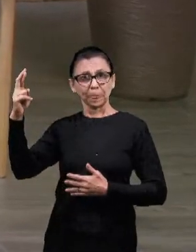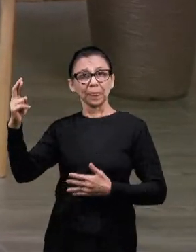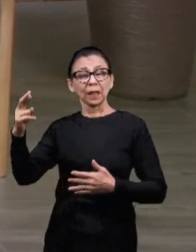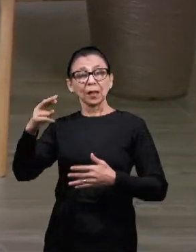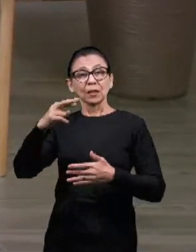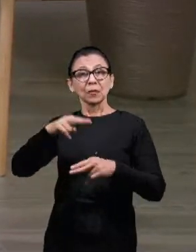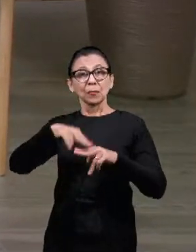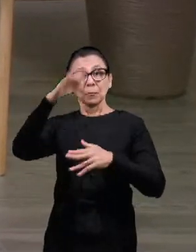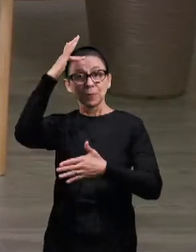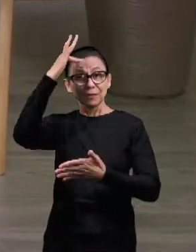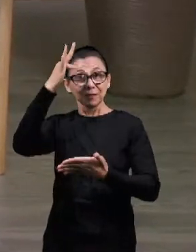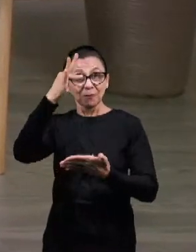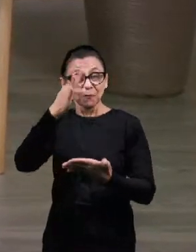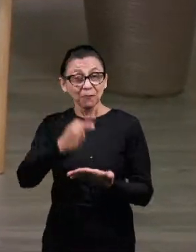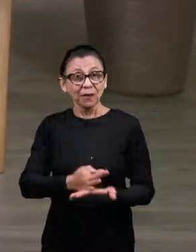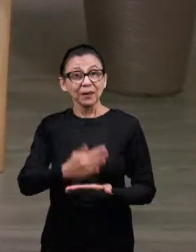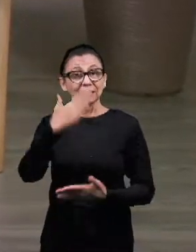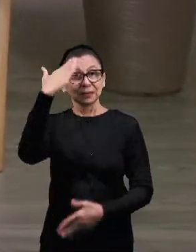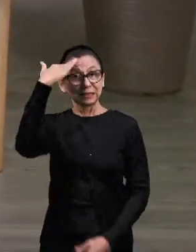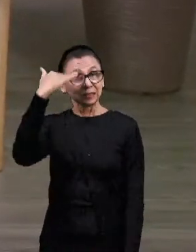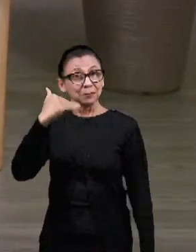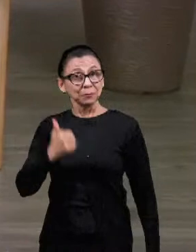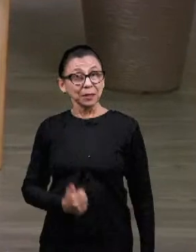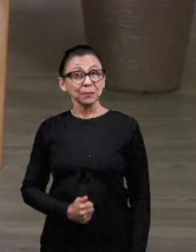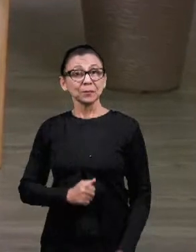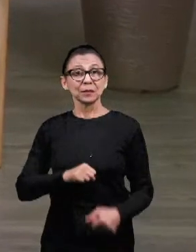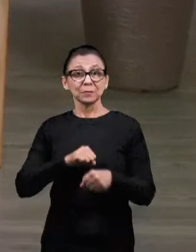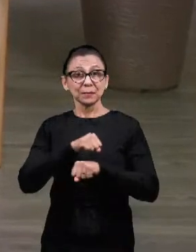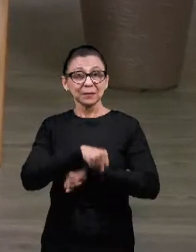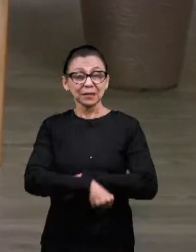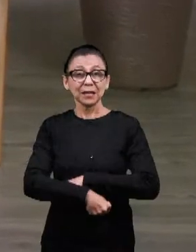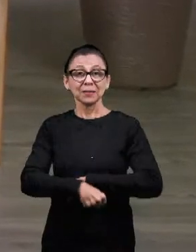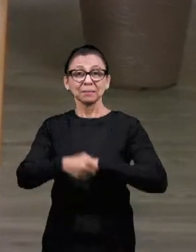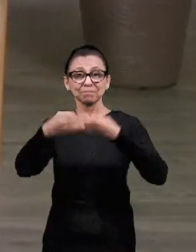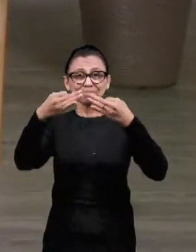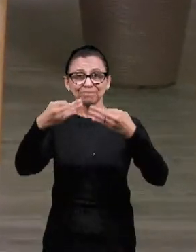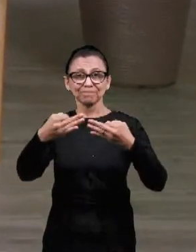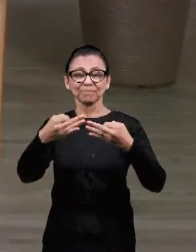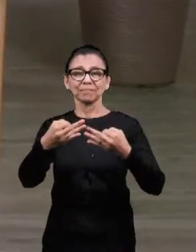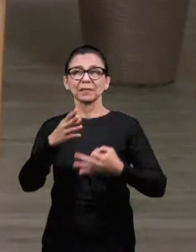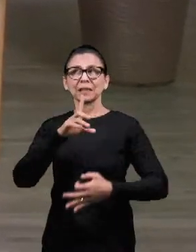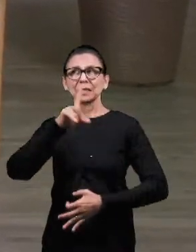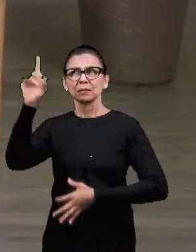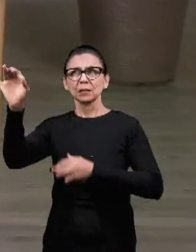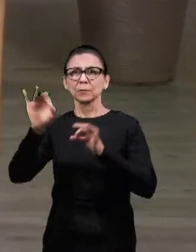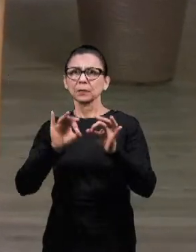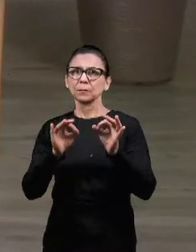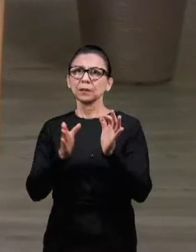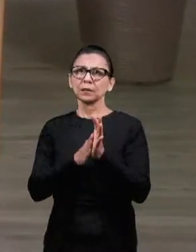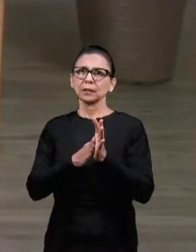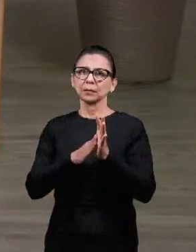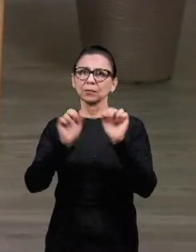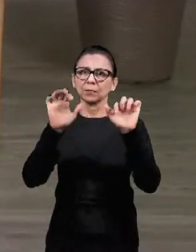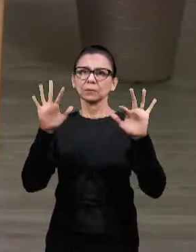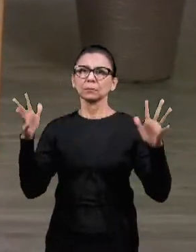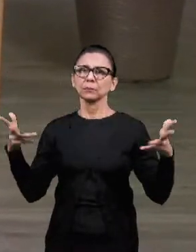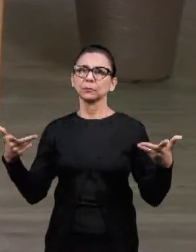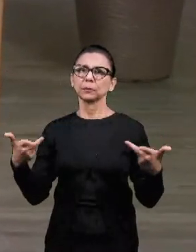fé, nós sabemos, e porque o Senhor, ele tem programado algo maravilhoso. Isso já tem